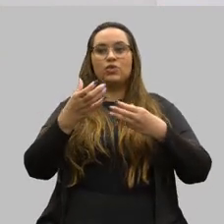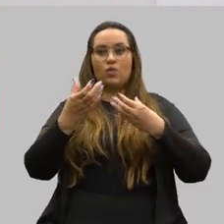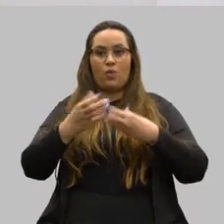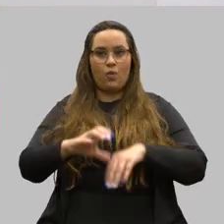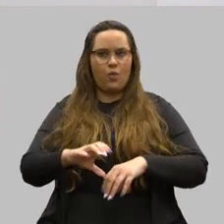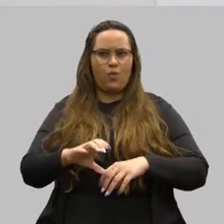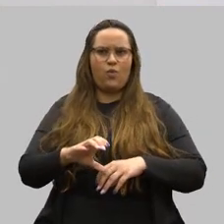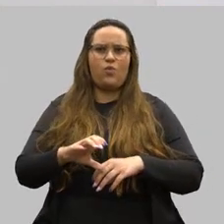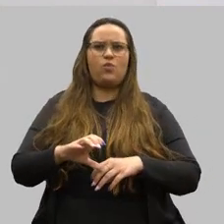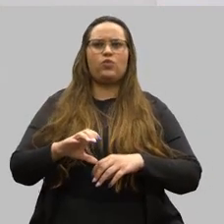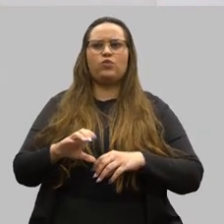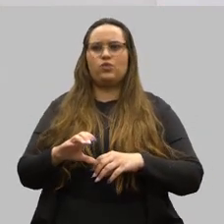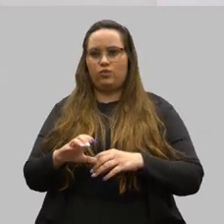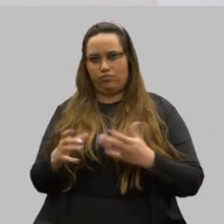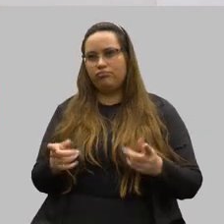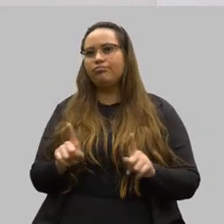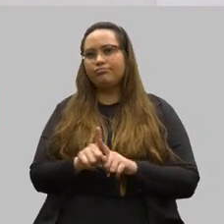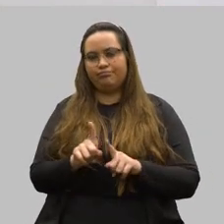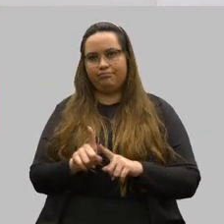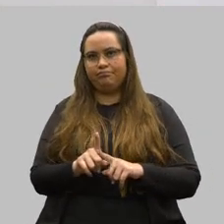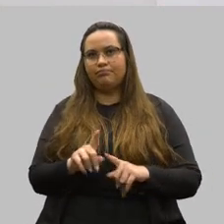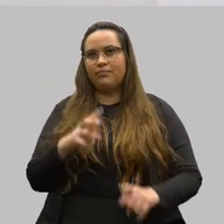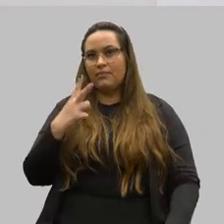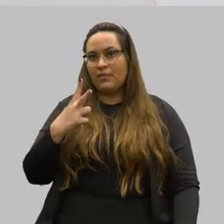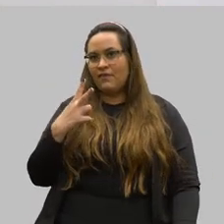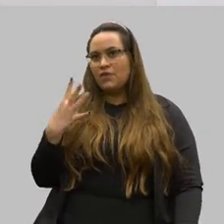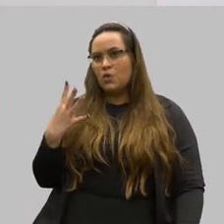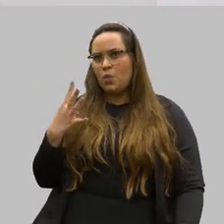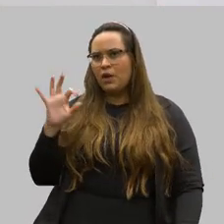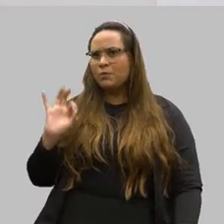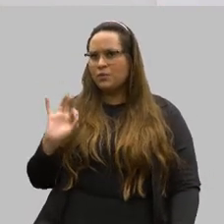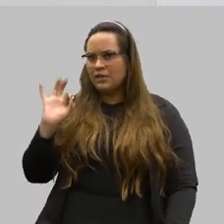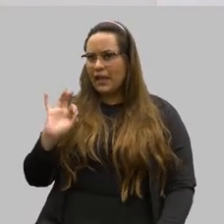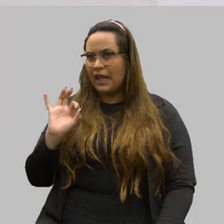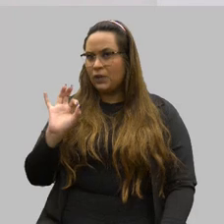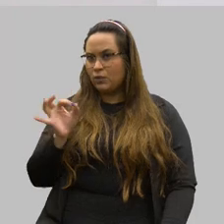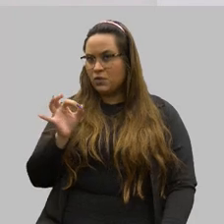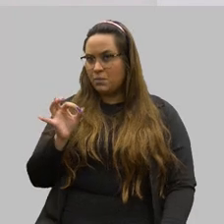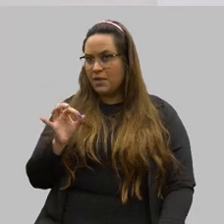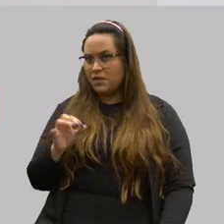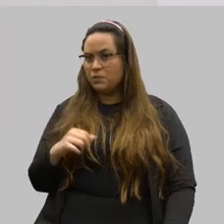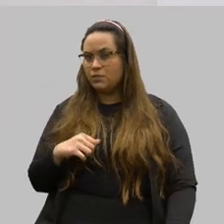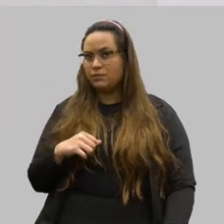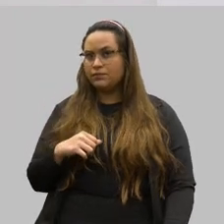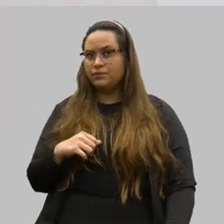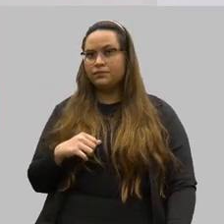eh o déficit hoje é de 24% não é isso 24,82